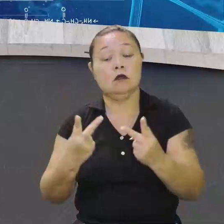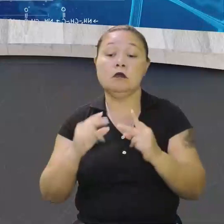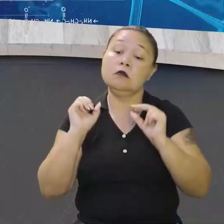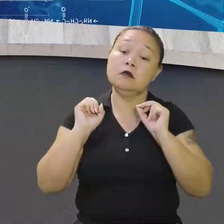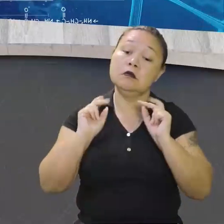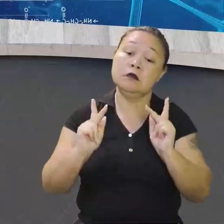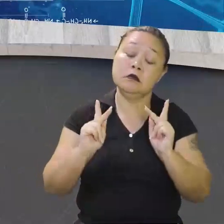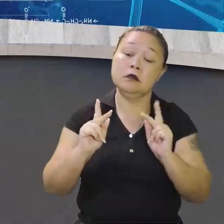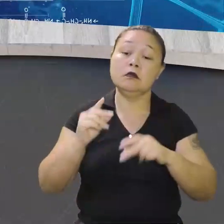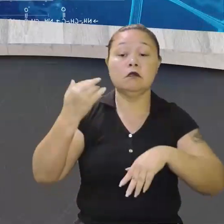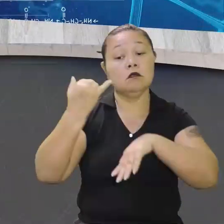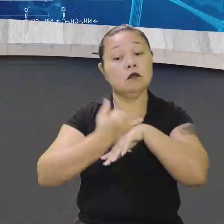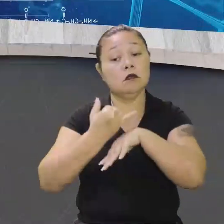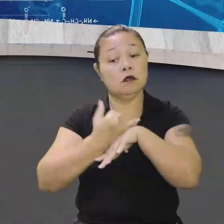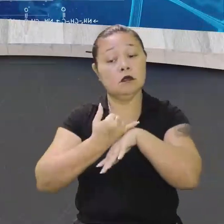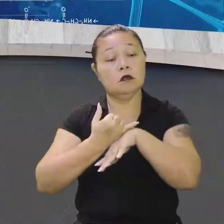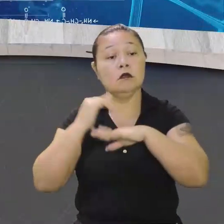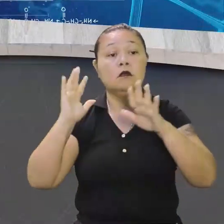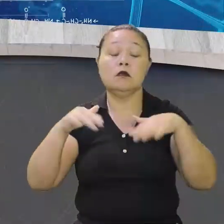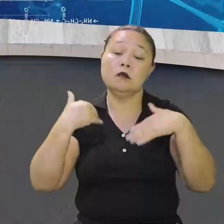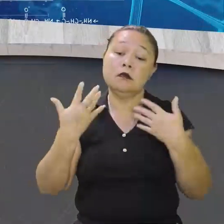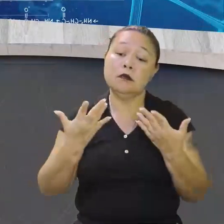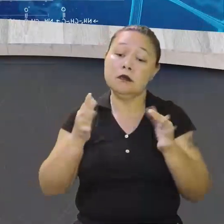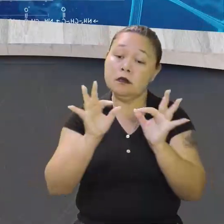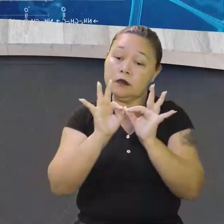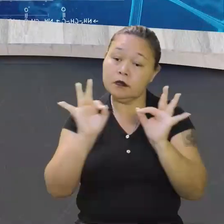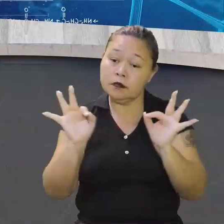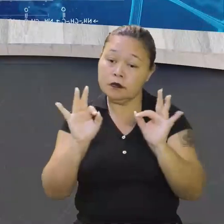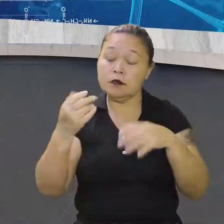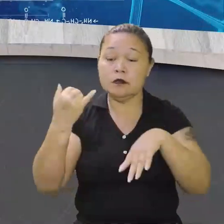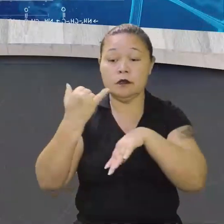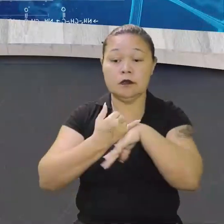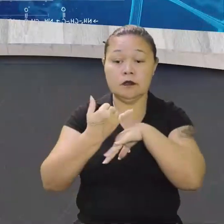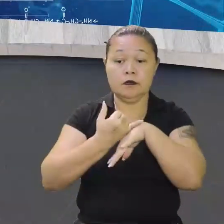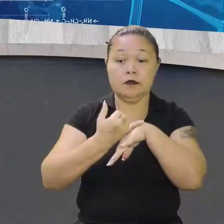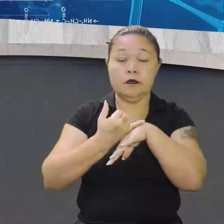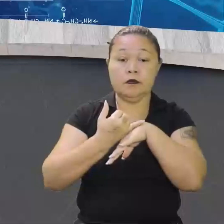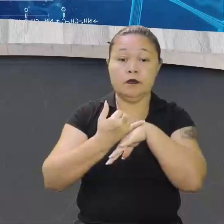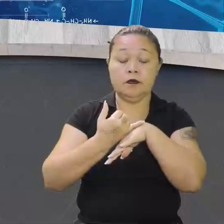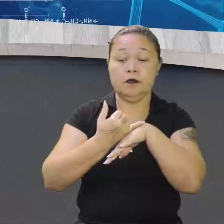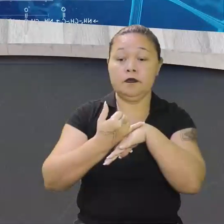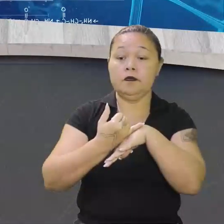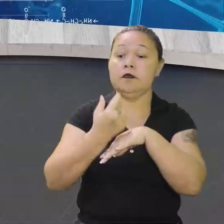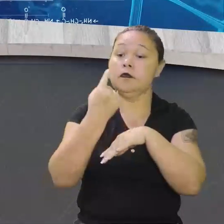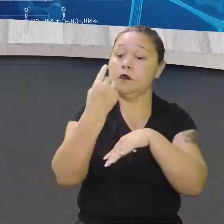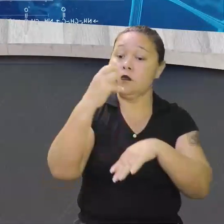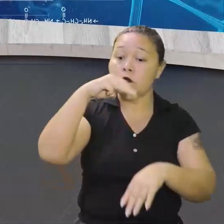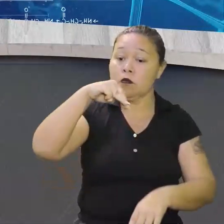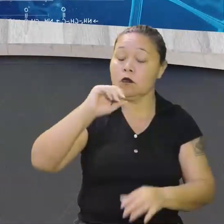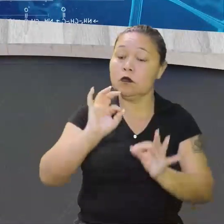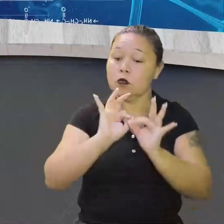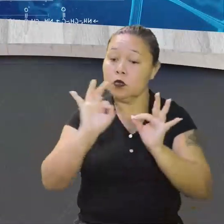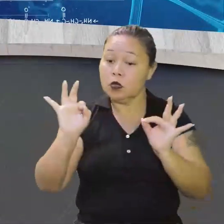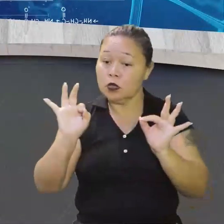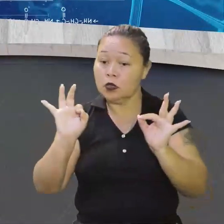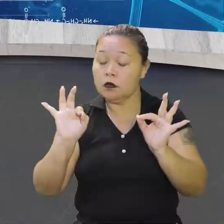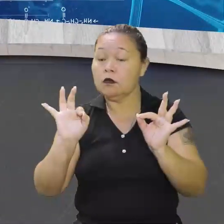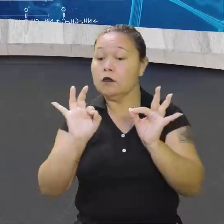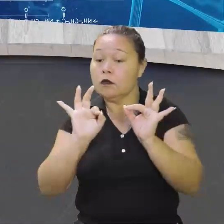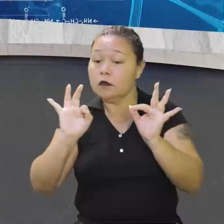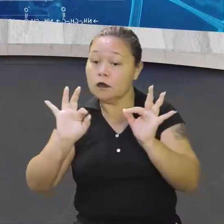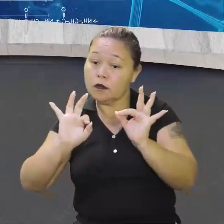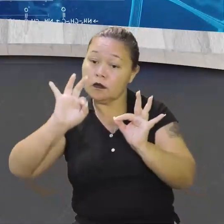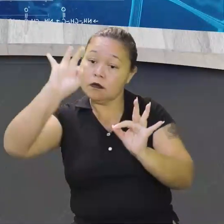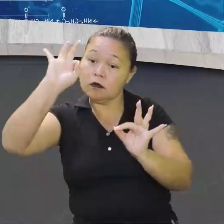de um metal. Então, se você mede o volume de um metal, 1 centímetro de comprimento, 1 centímetro de